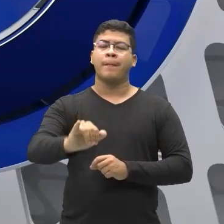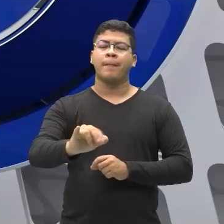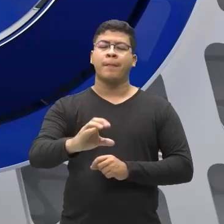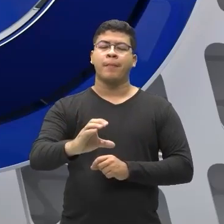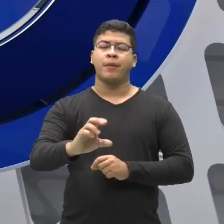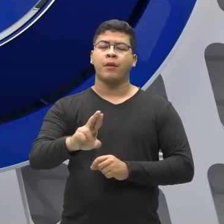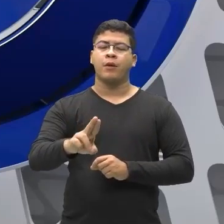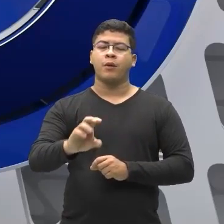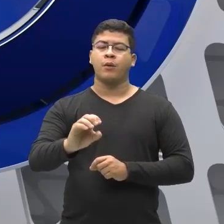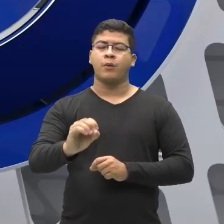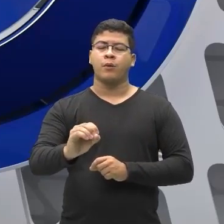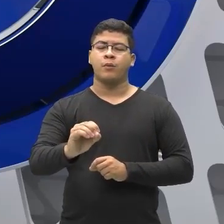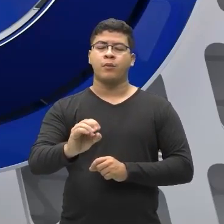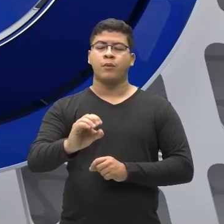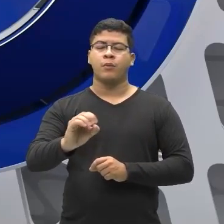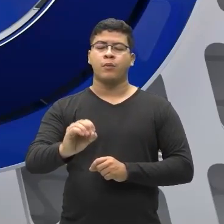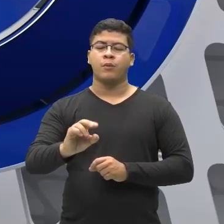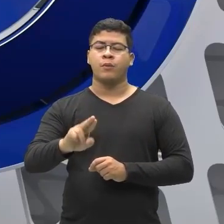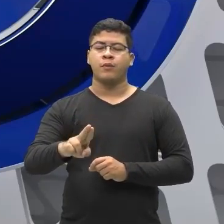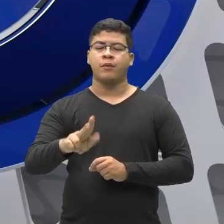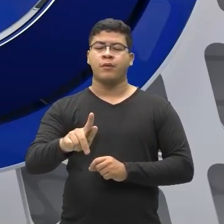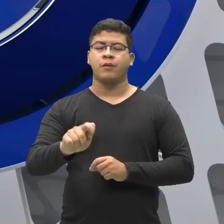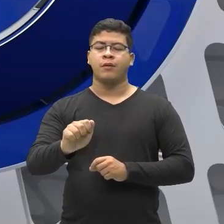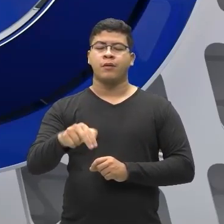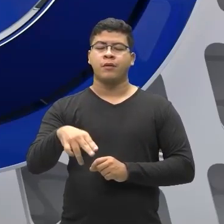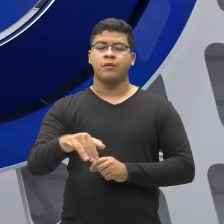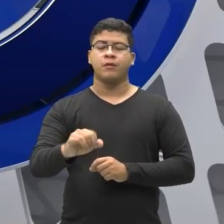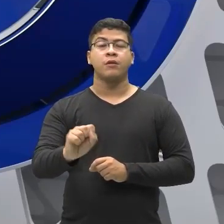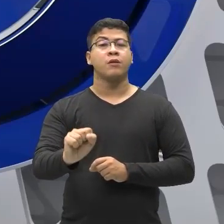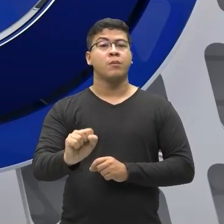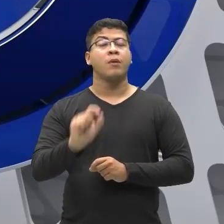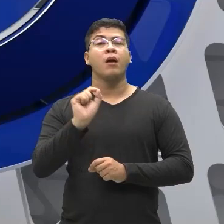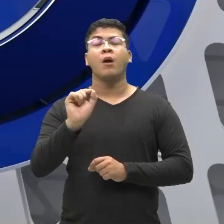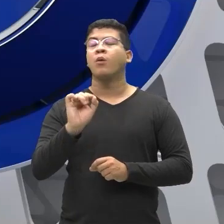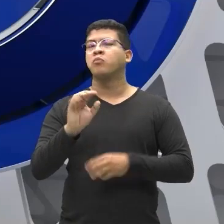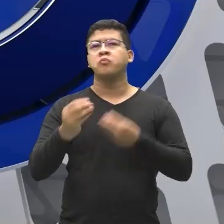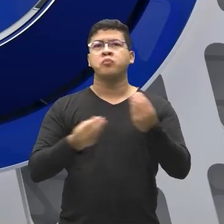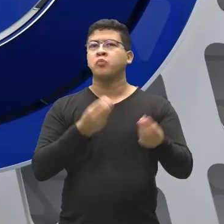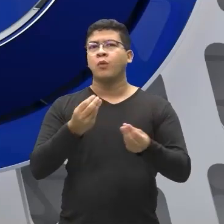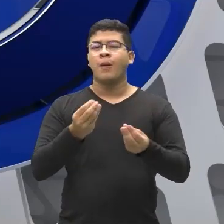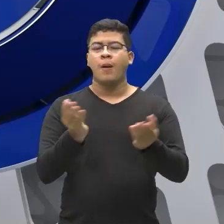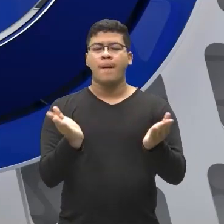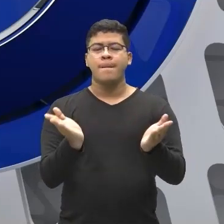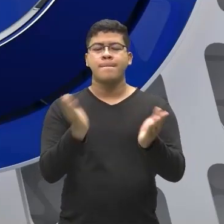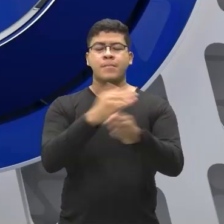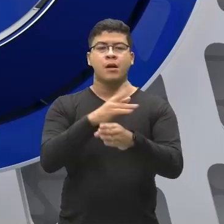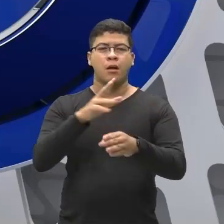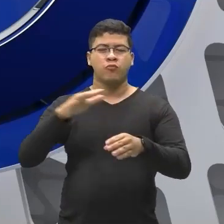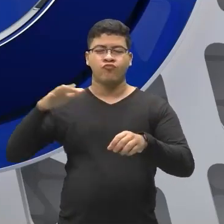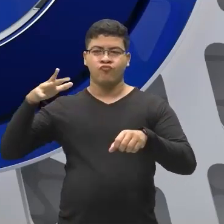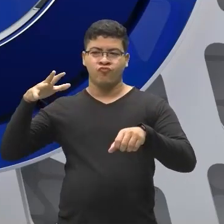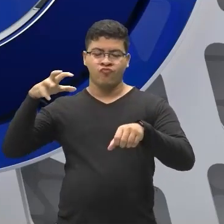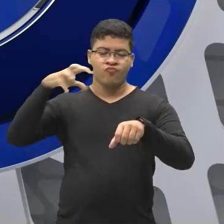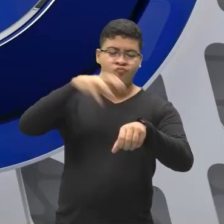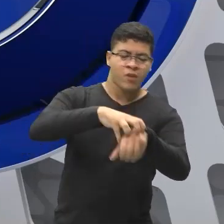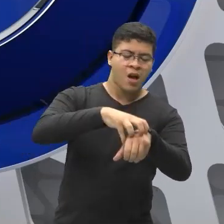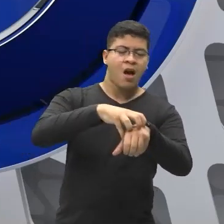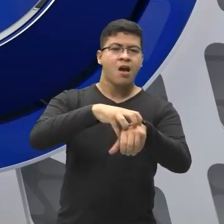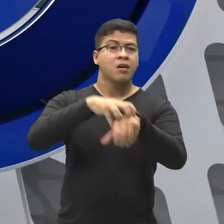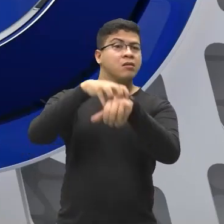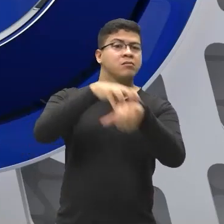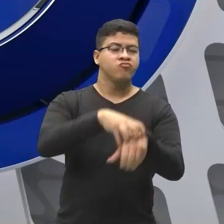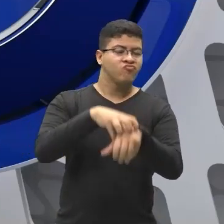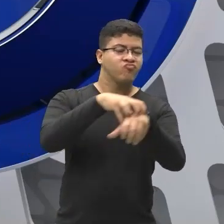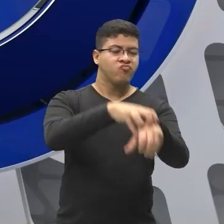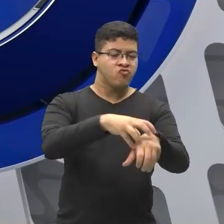de parasitismo, aquela relação que existe entre seres que são diferentes e aí um